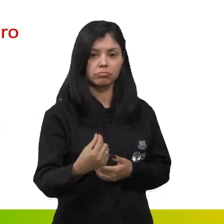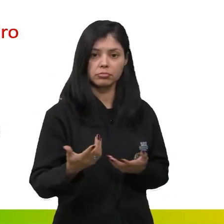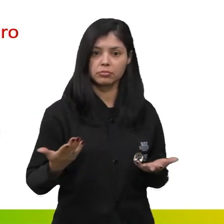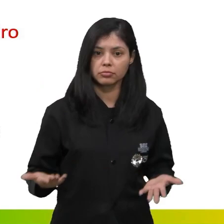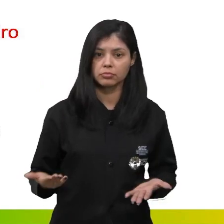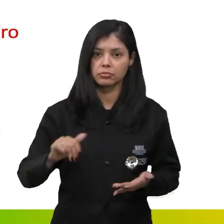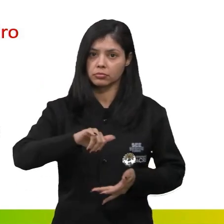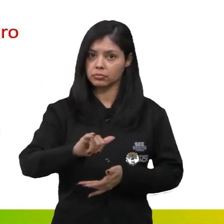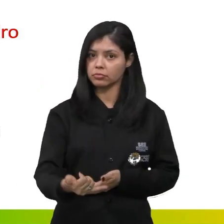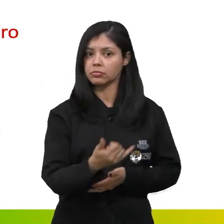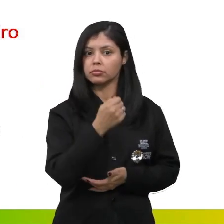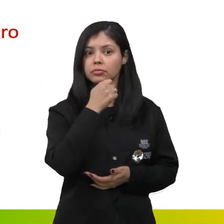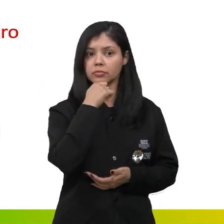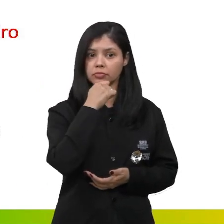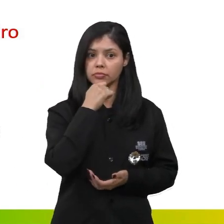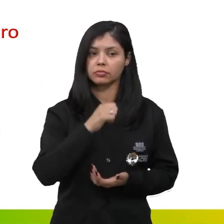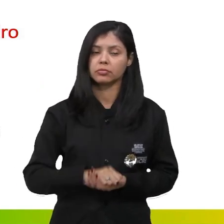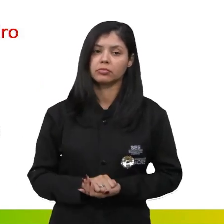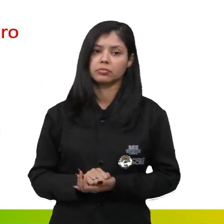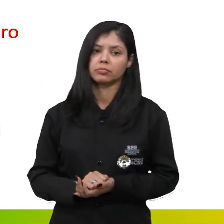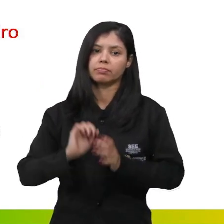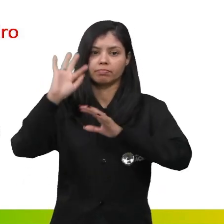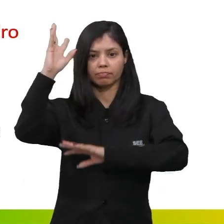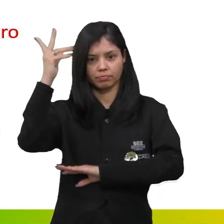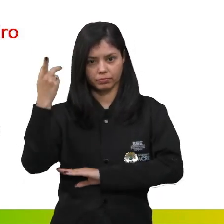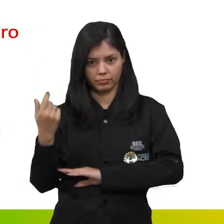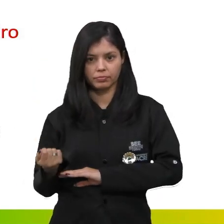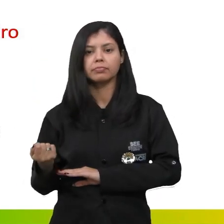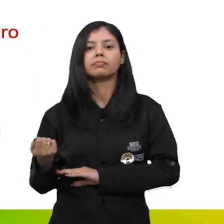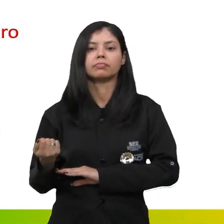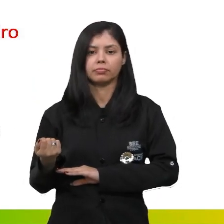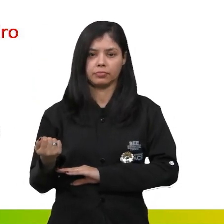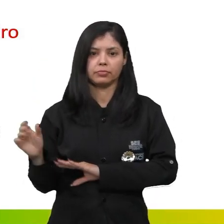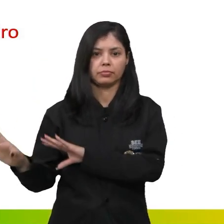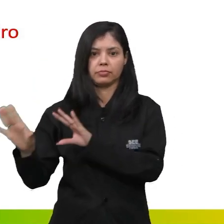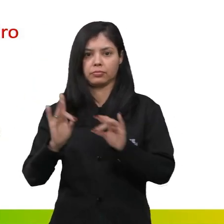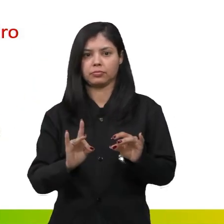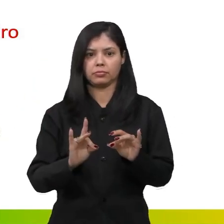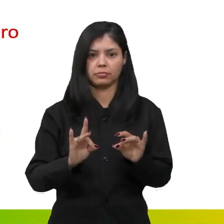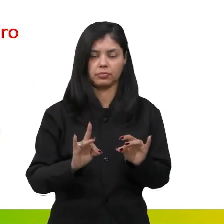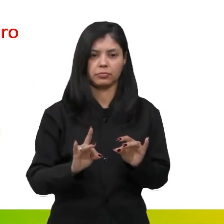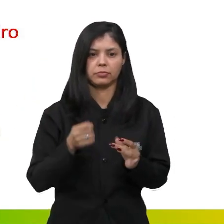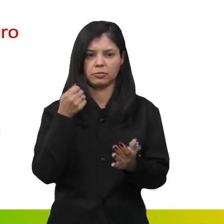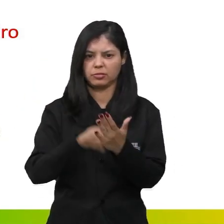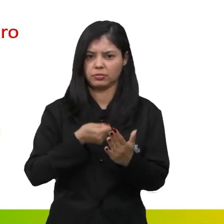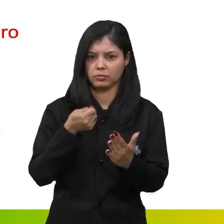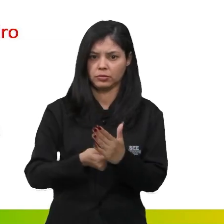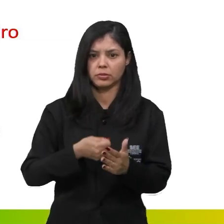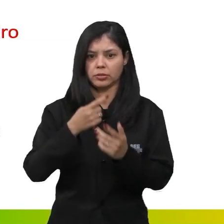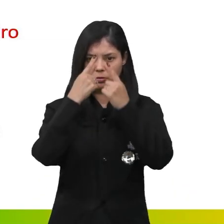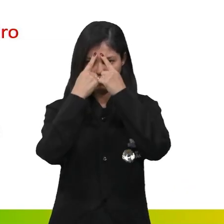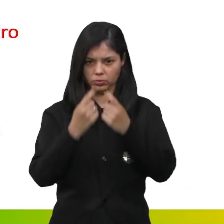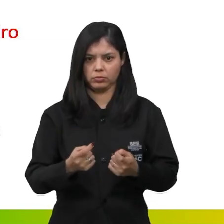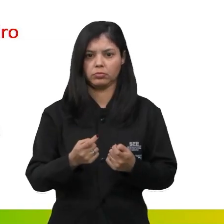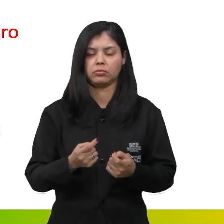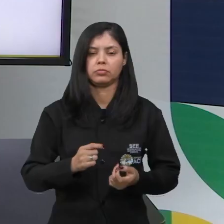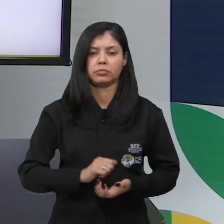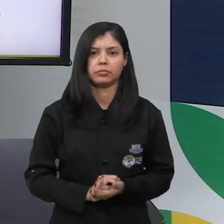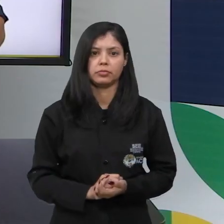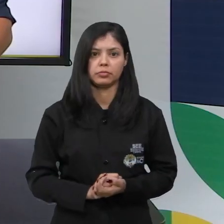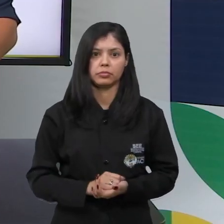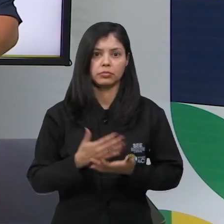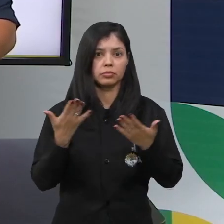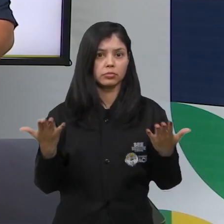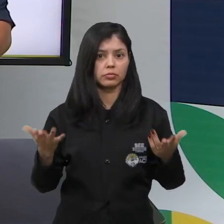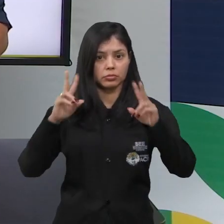buscando oportunidades, os africanos eram trazidos de forma forçada e violenta.